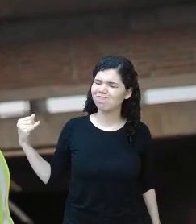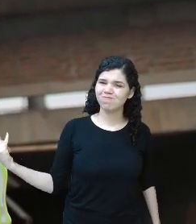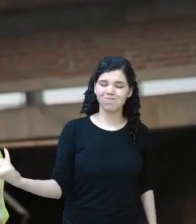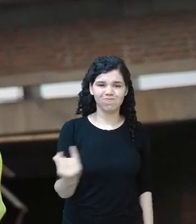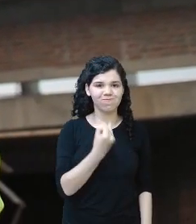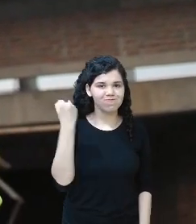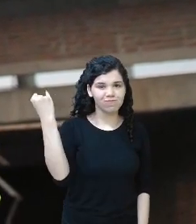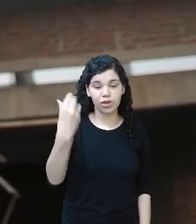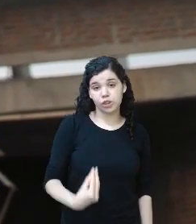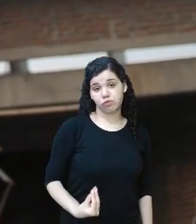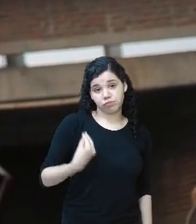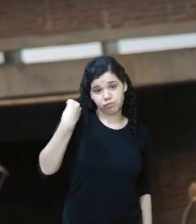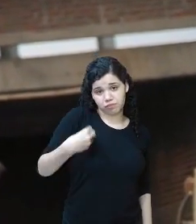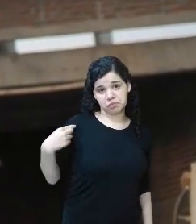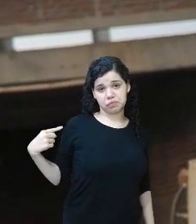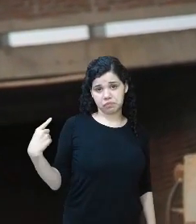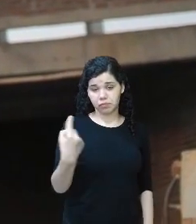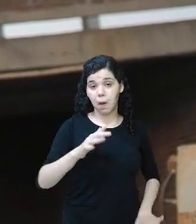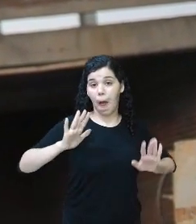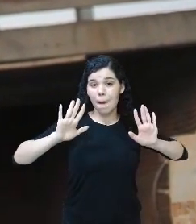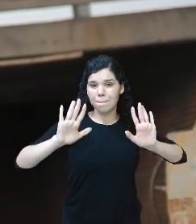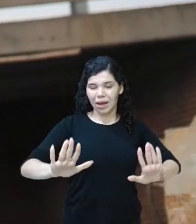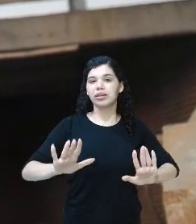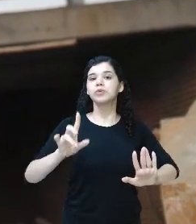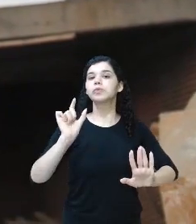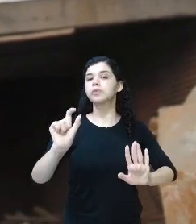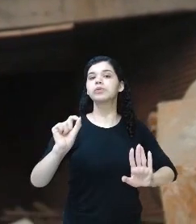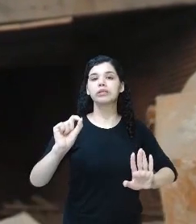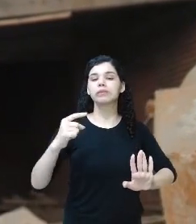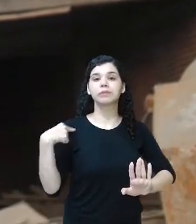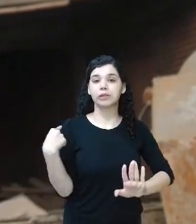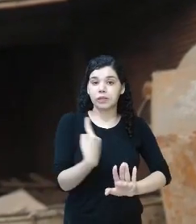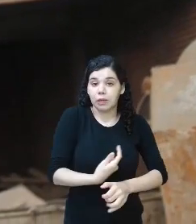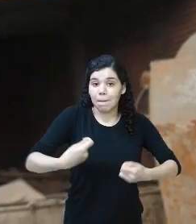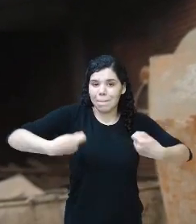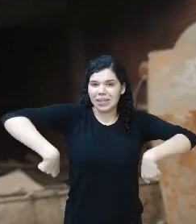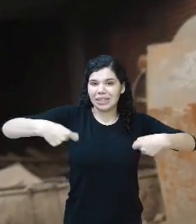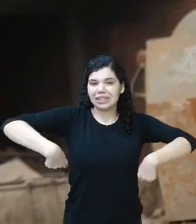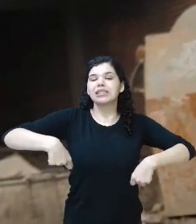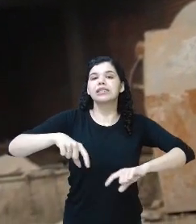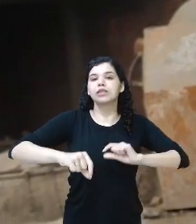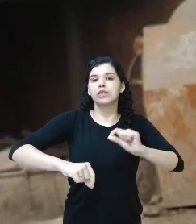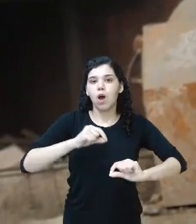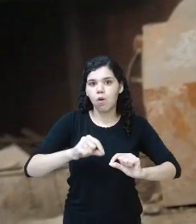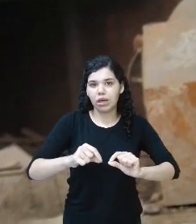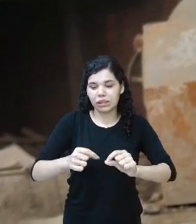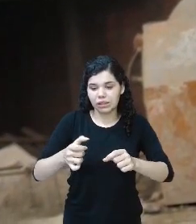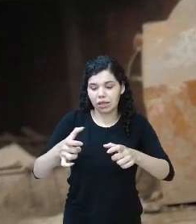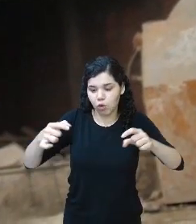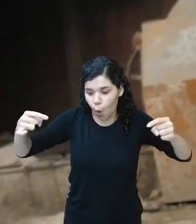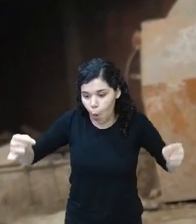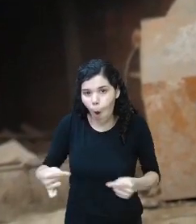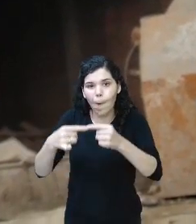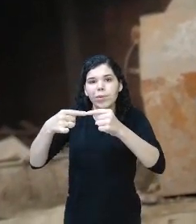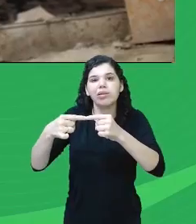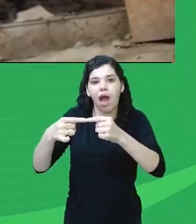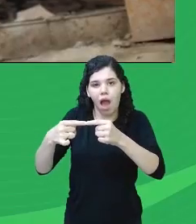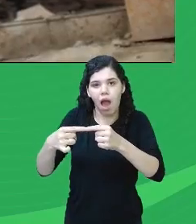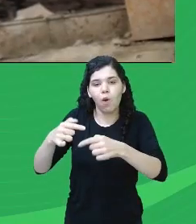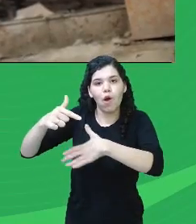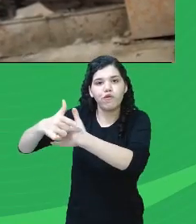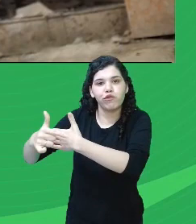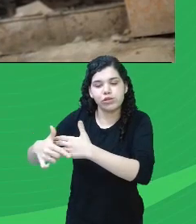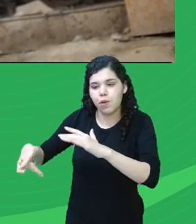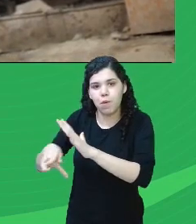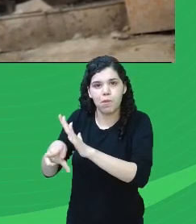fundamental para a nossa sobrevivência, mas é preciso que ele seja adequado para as diversas